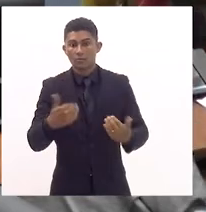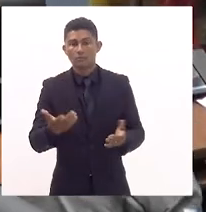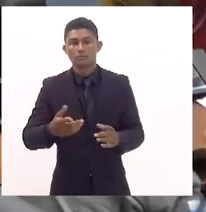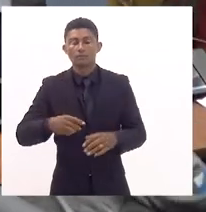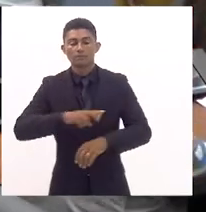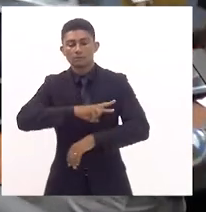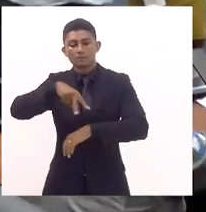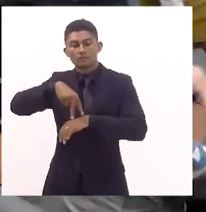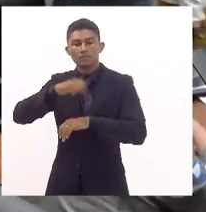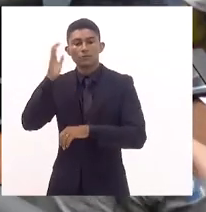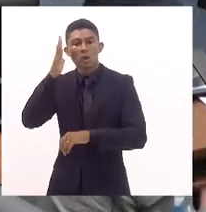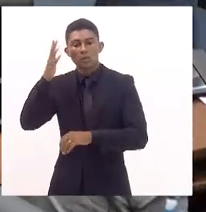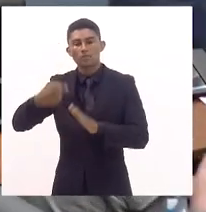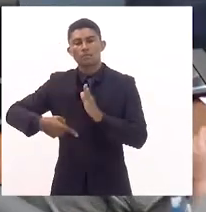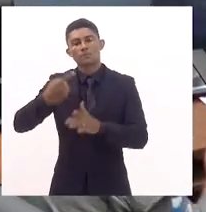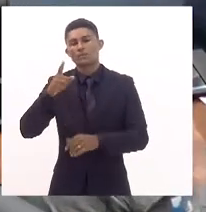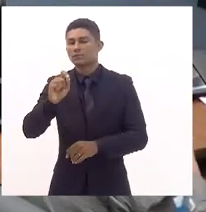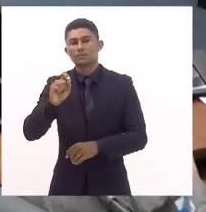deputado Luiz Paulo.